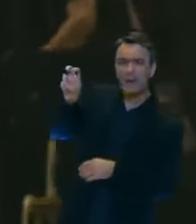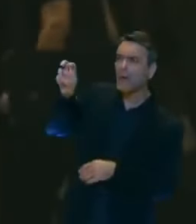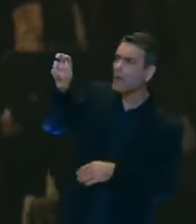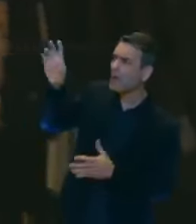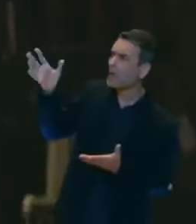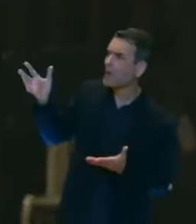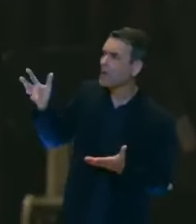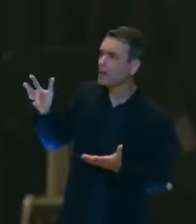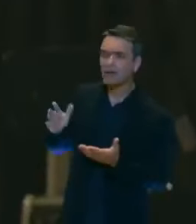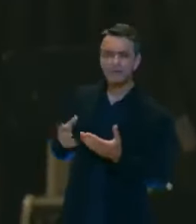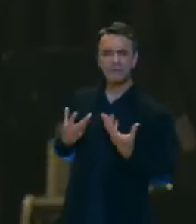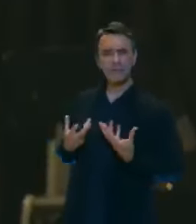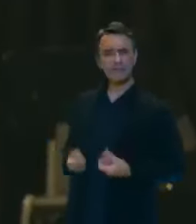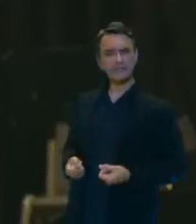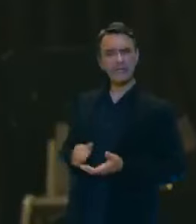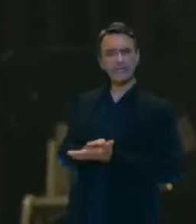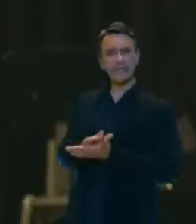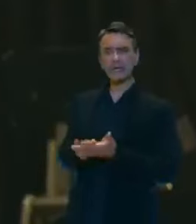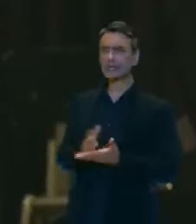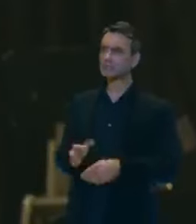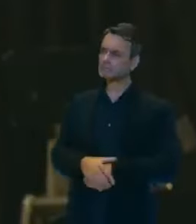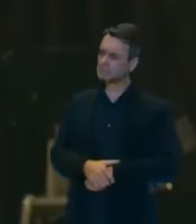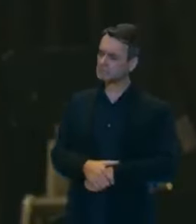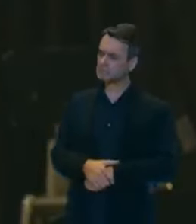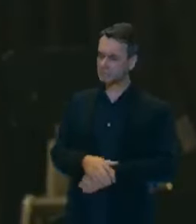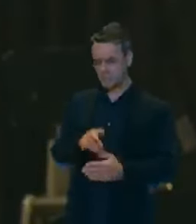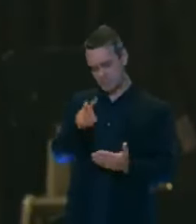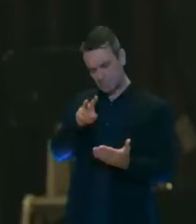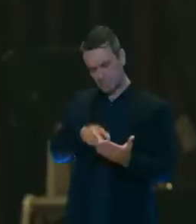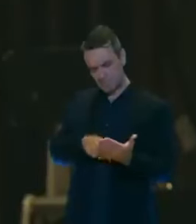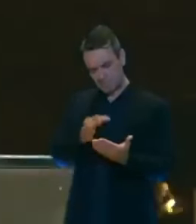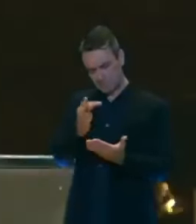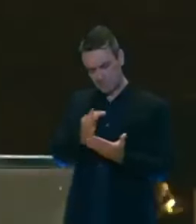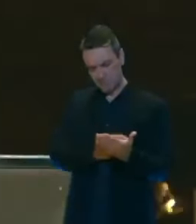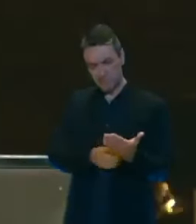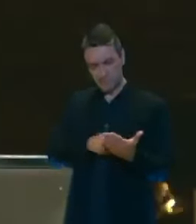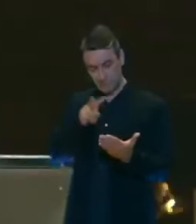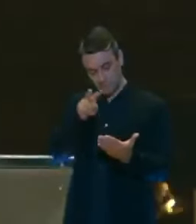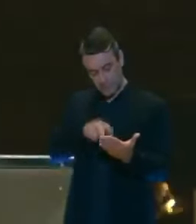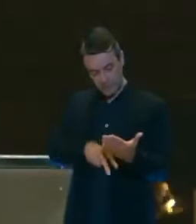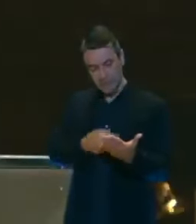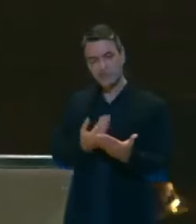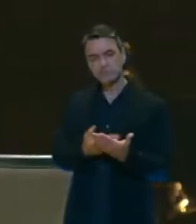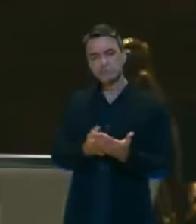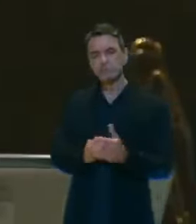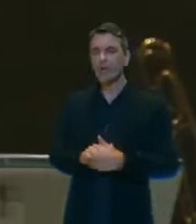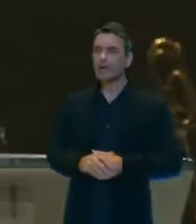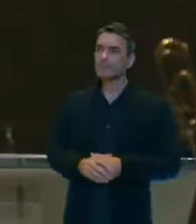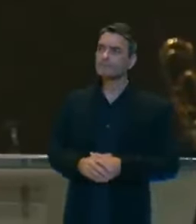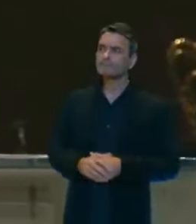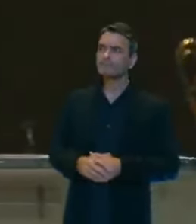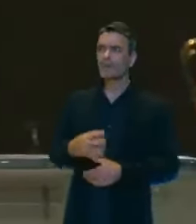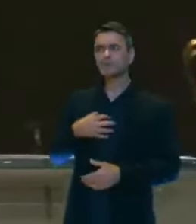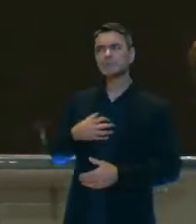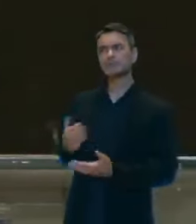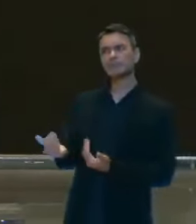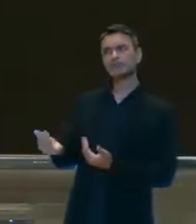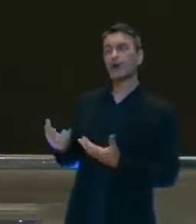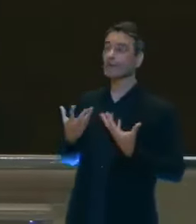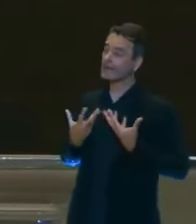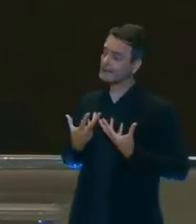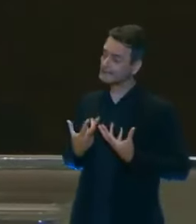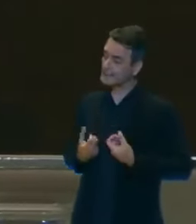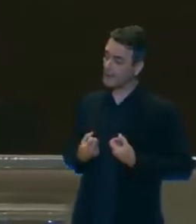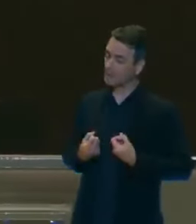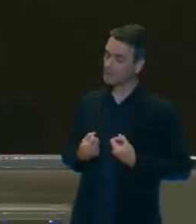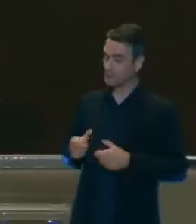ficar exausto? E confesso, quando eu estava lendo o texto, meu sentimento era do jovem cansado. A Bíblia fala: os jovens